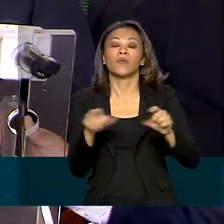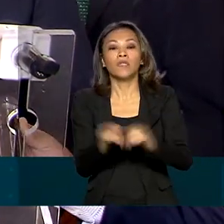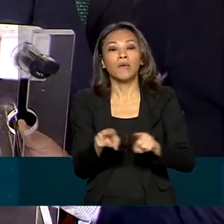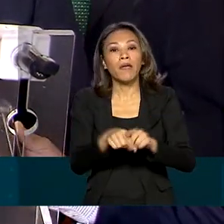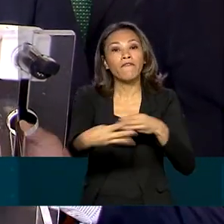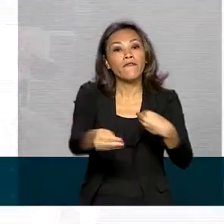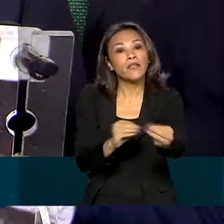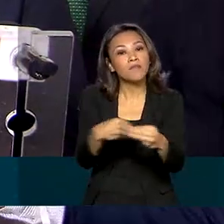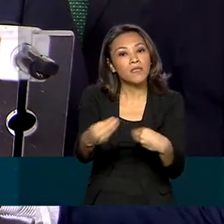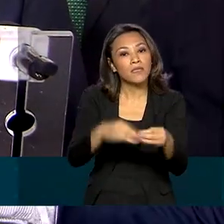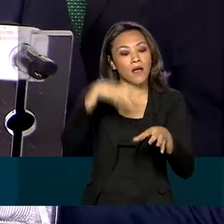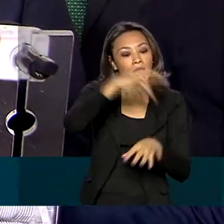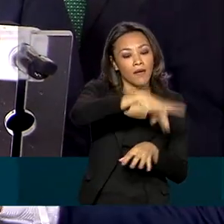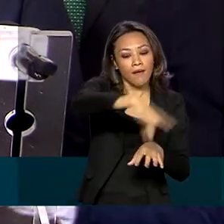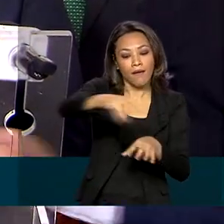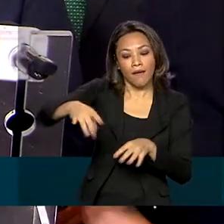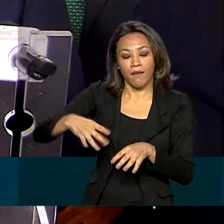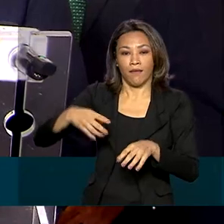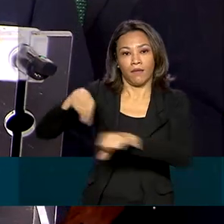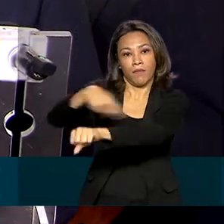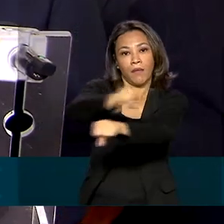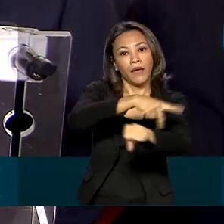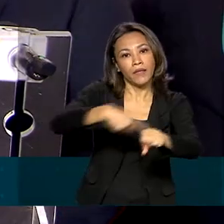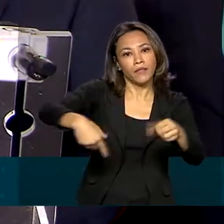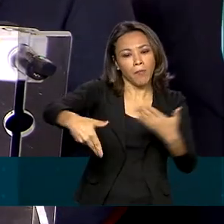para cada país os seus negócios com